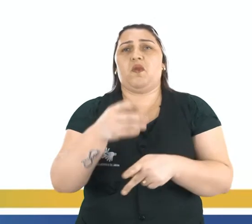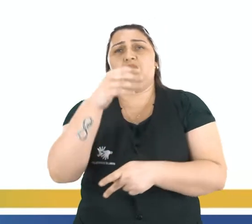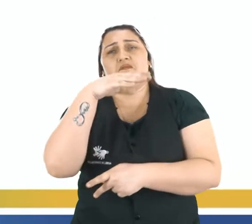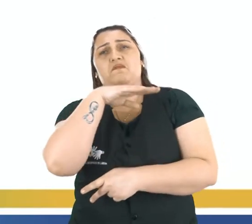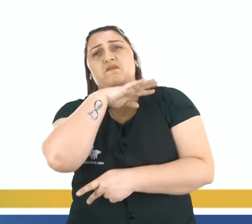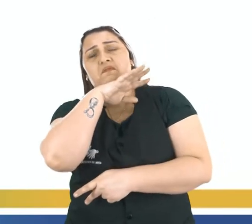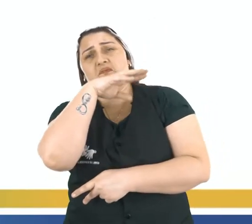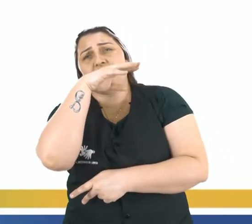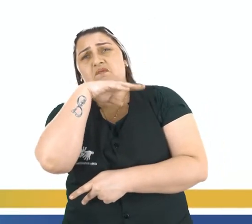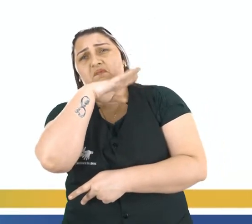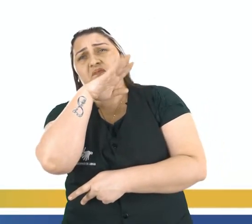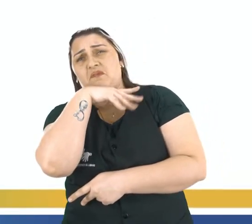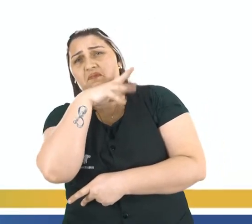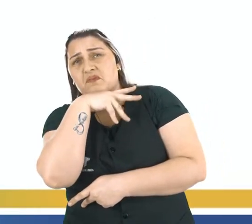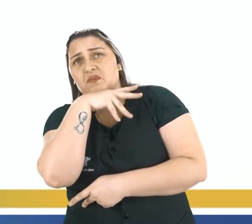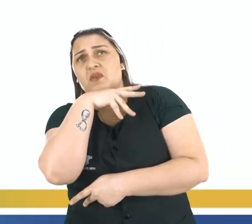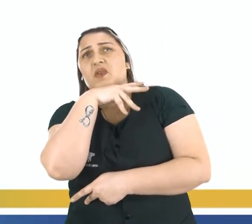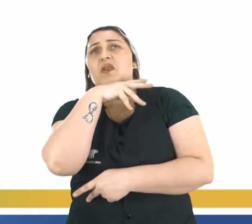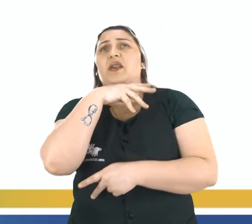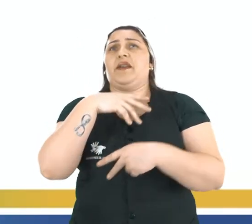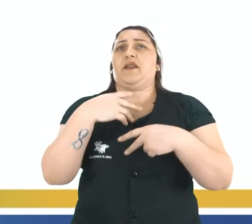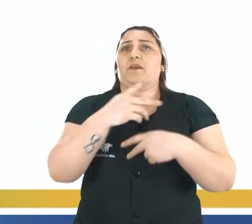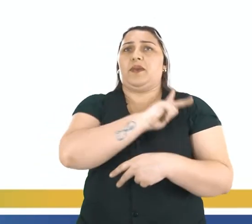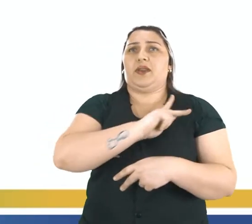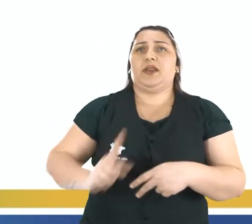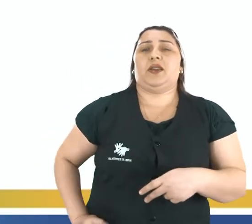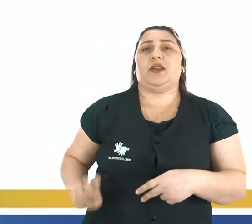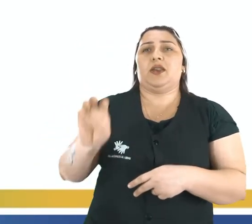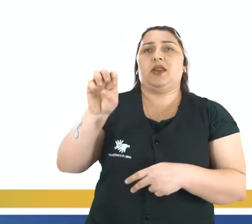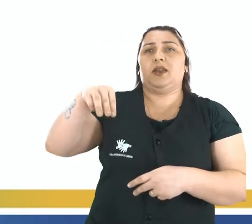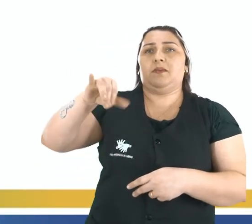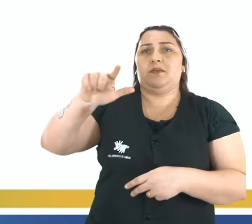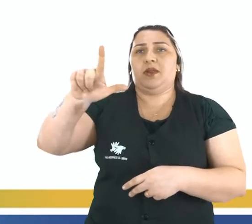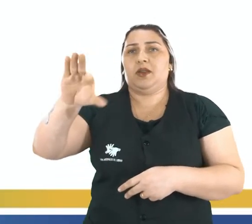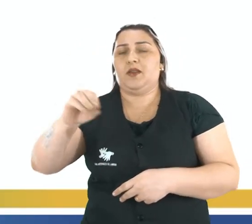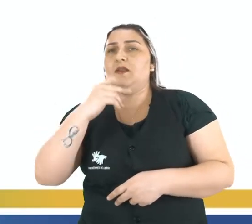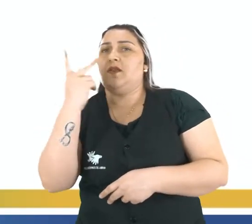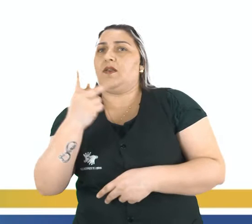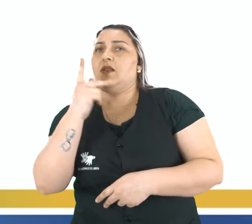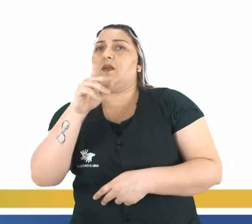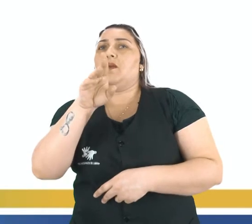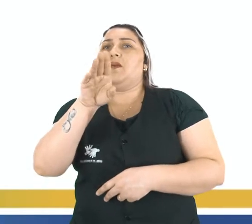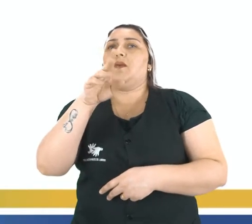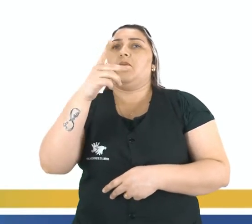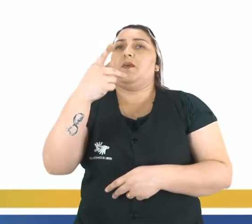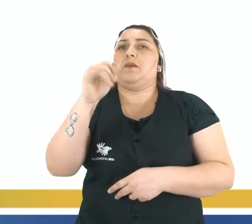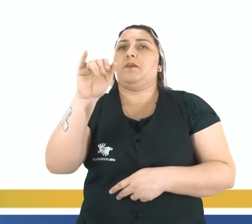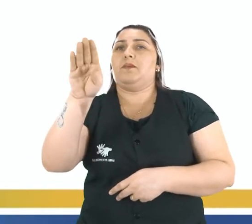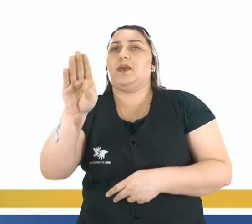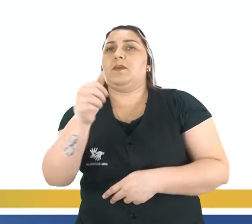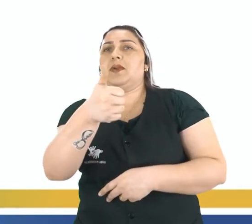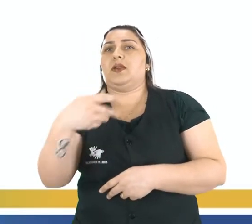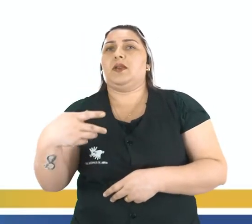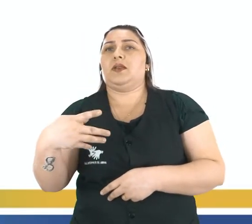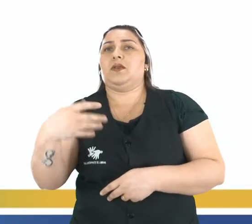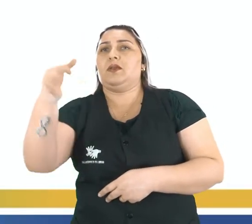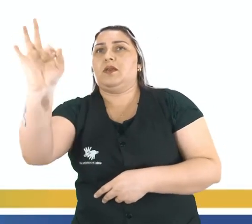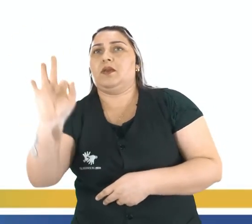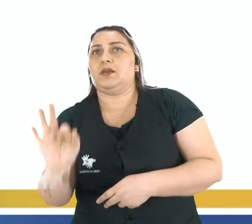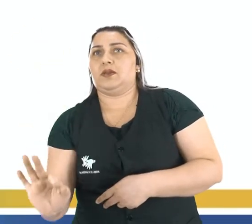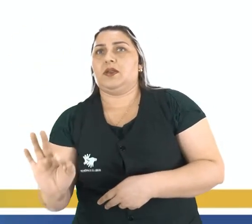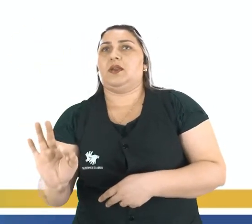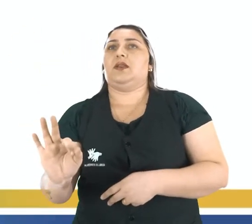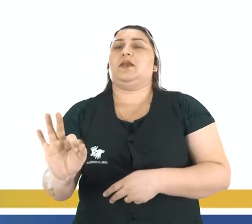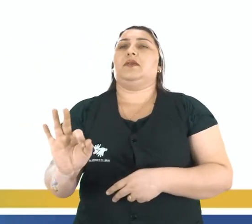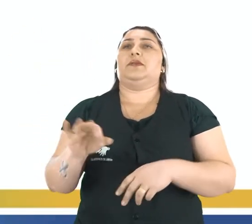do presidente Emílio Médici, foi dita quando o PIB atingia 14% ao ano, em plena